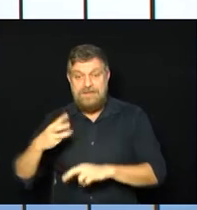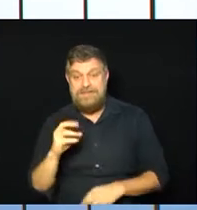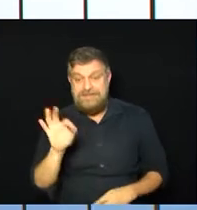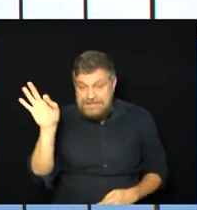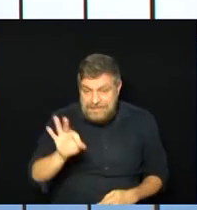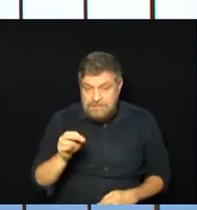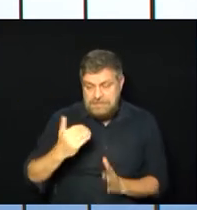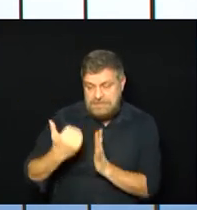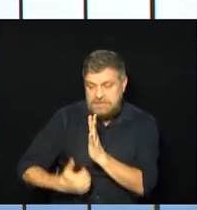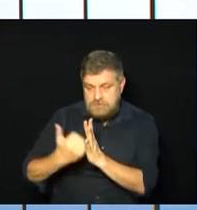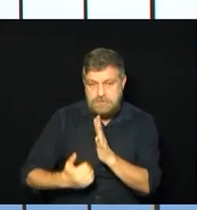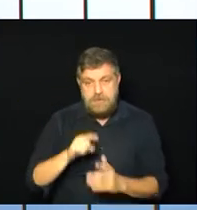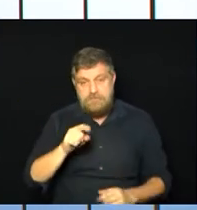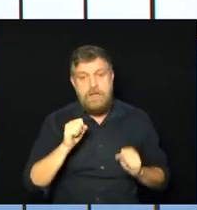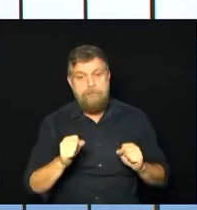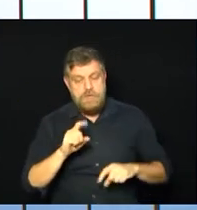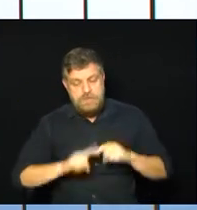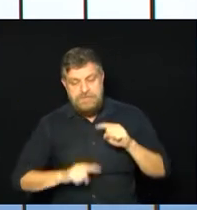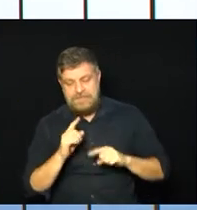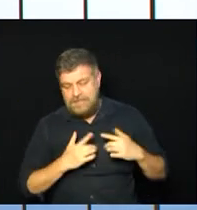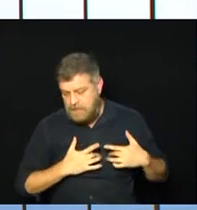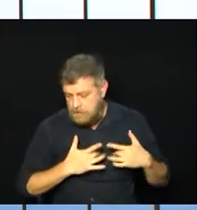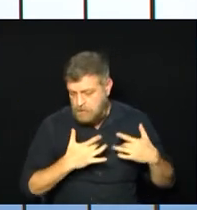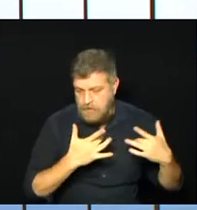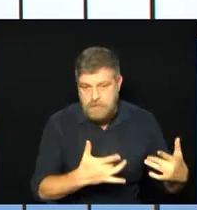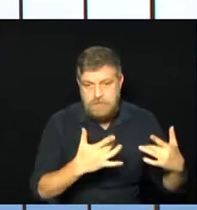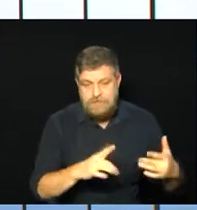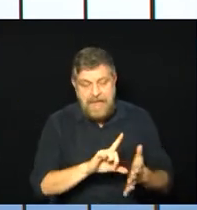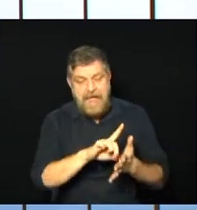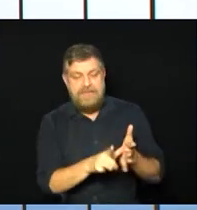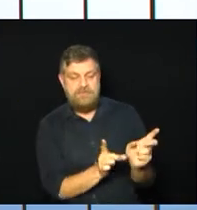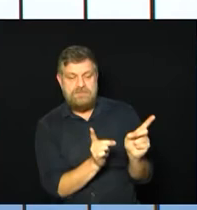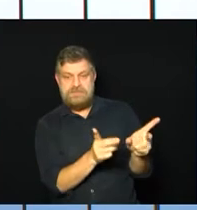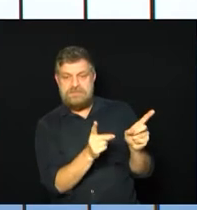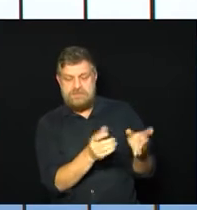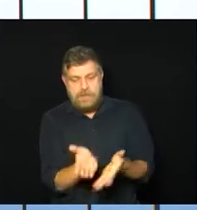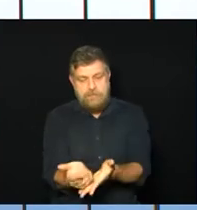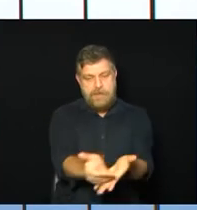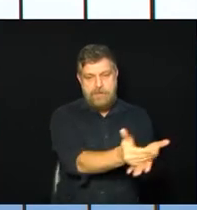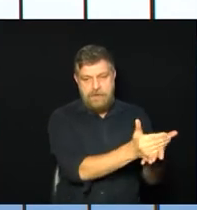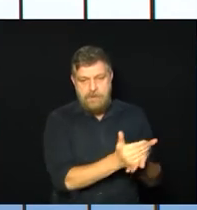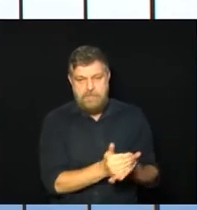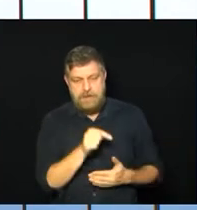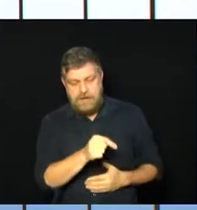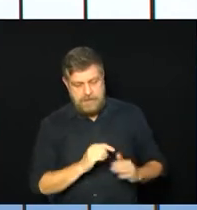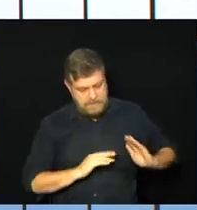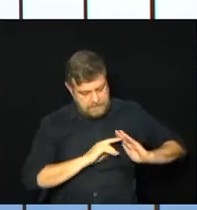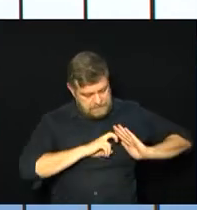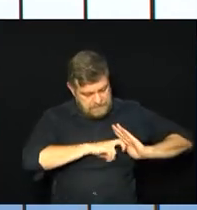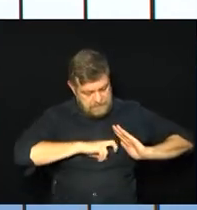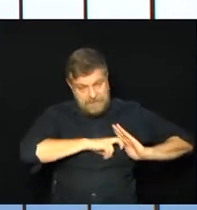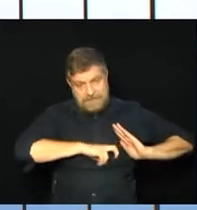Você também pode ainda doar produtos em bom estado para serem comercializados pelo Bazar do Sonho da Casa da